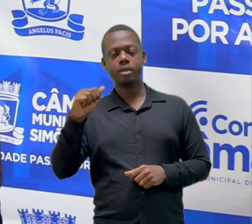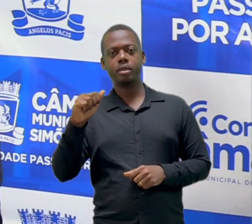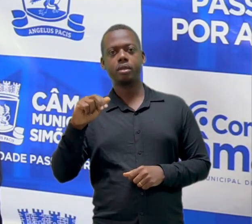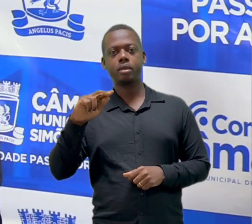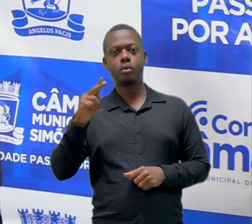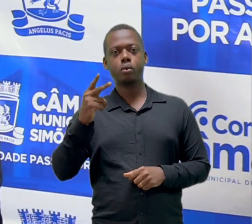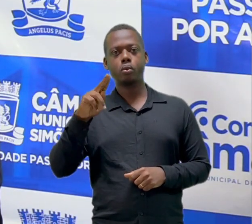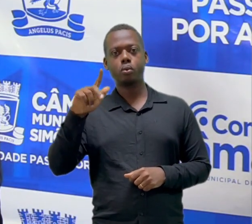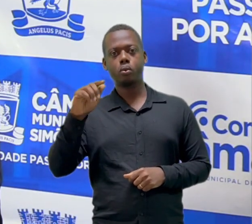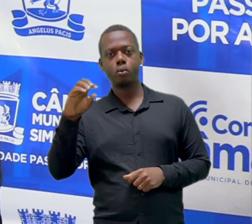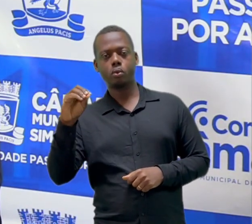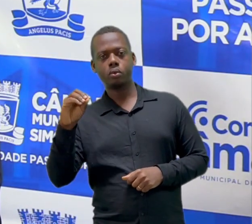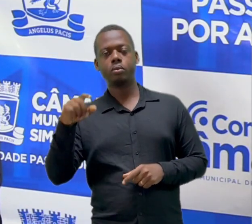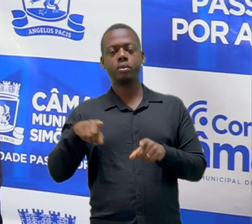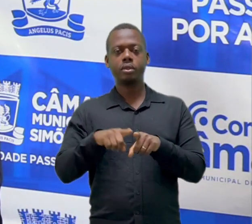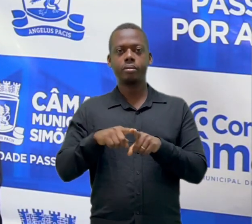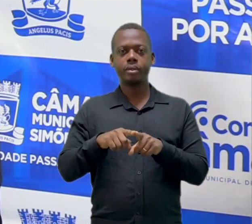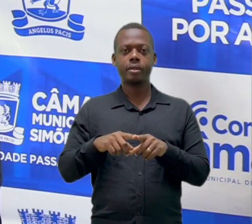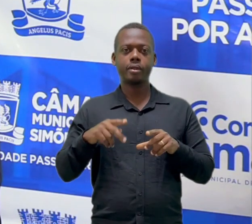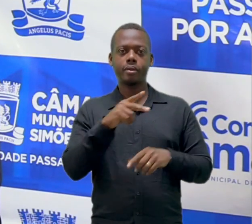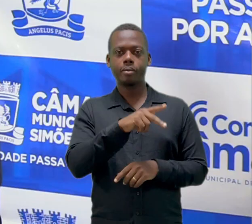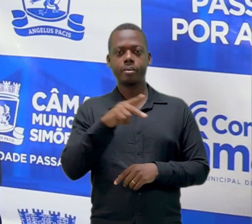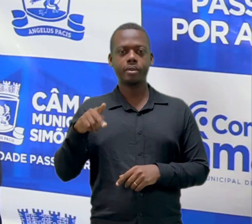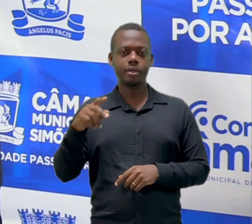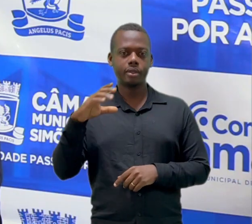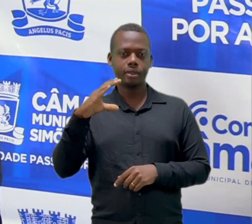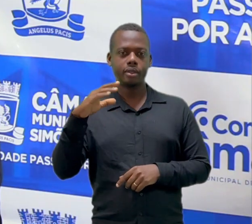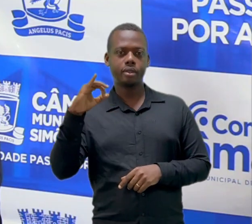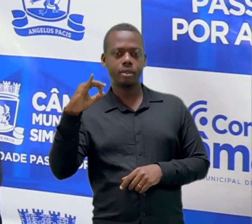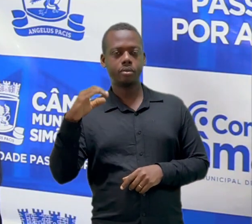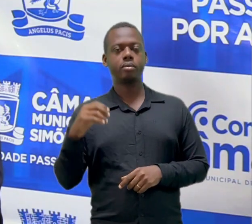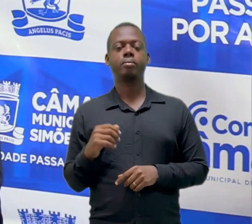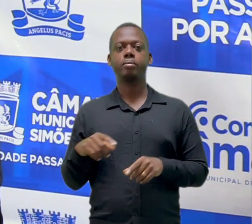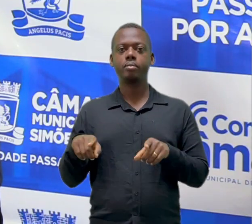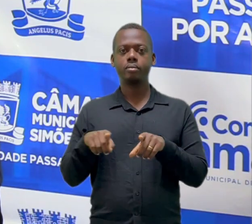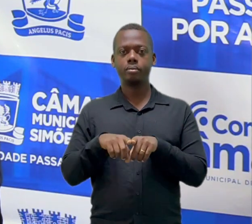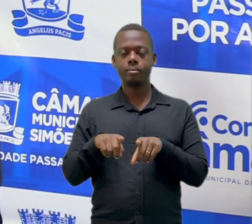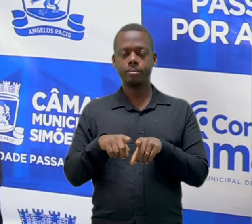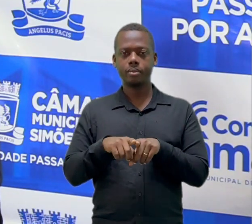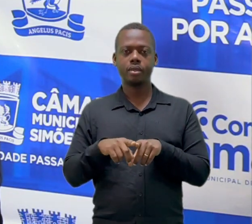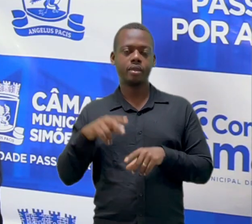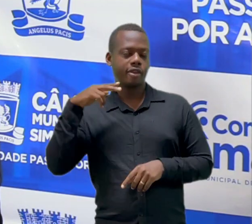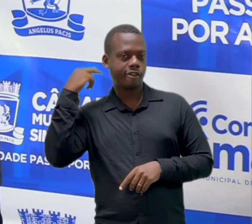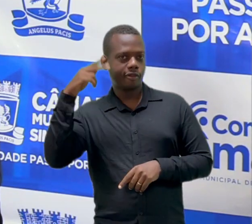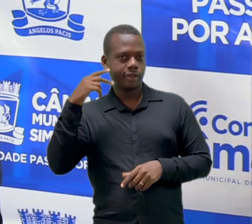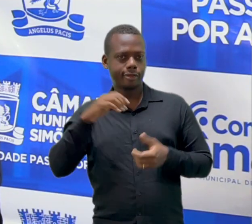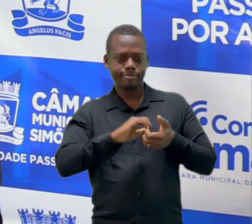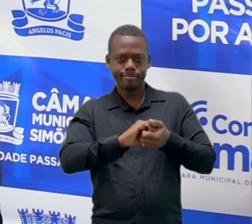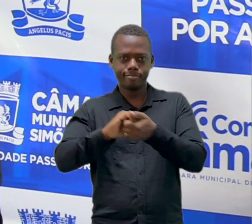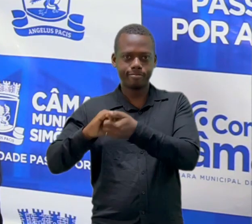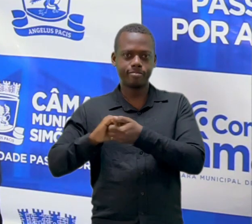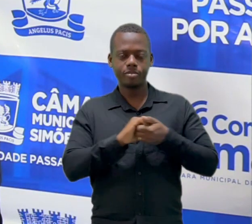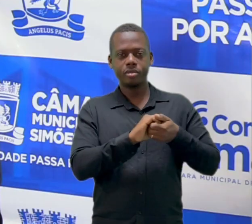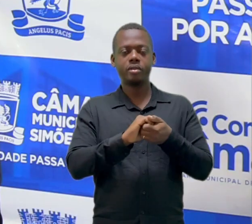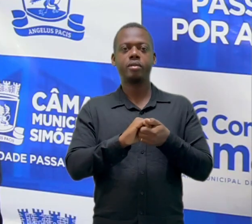Hugo. Agradecer também em especial ao nosso presidente, o vereador Itus Ramos. E em nome dele, saudamos todos os vereadores aqui da